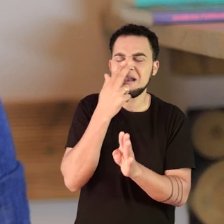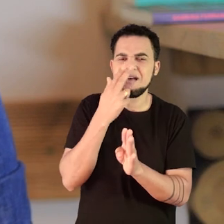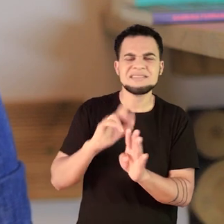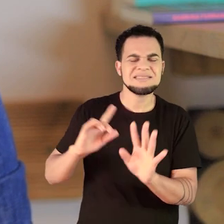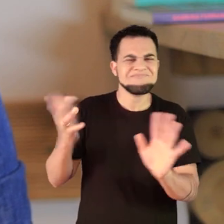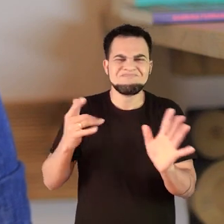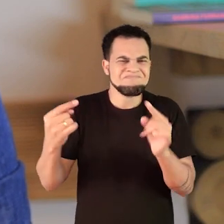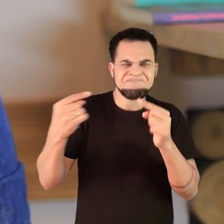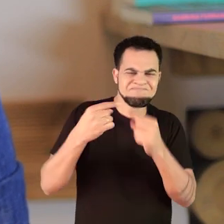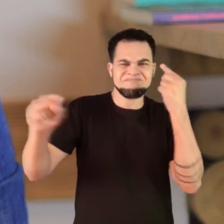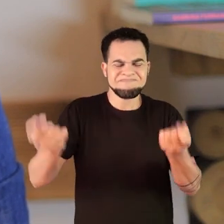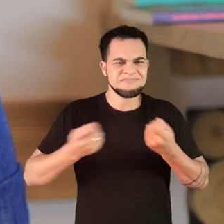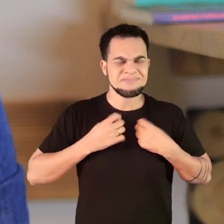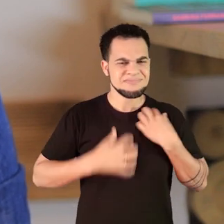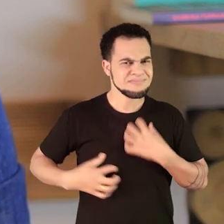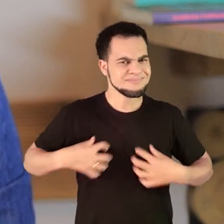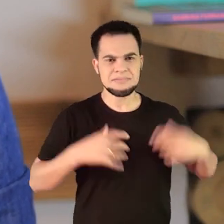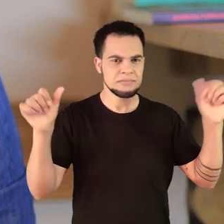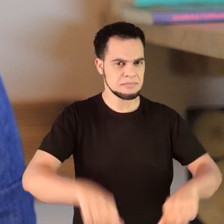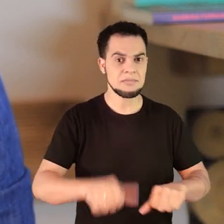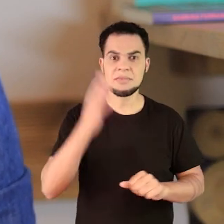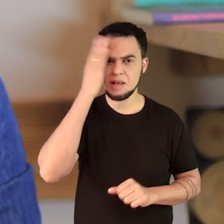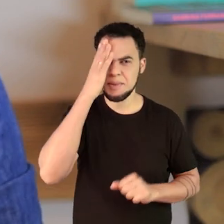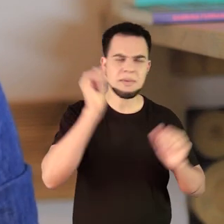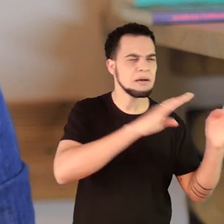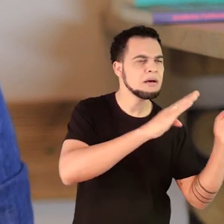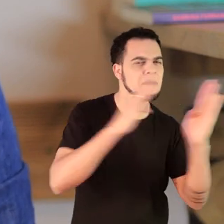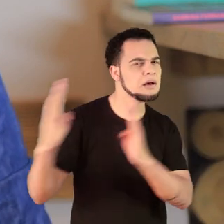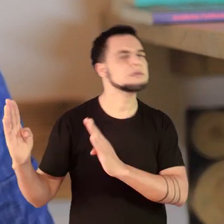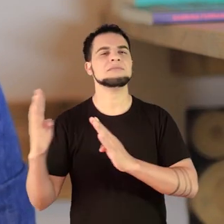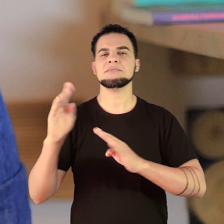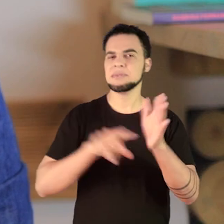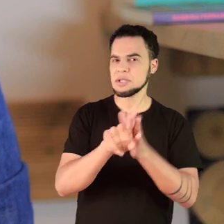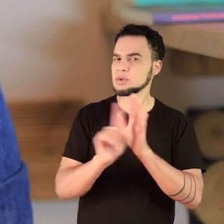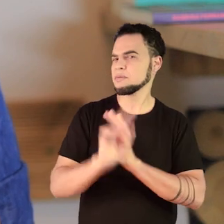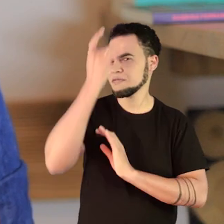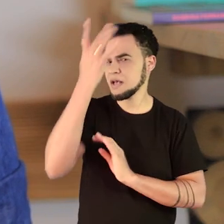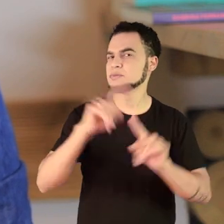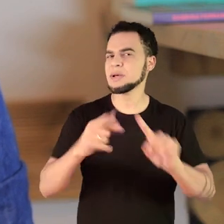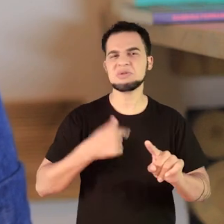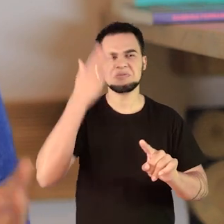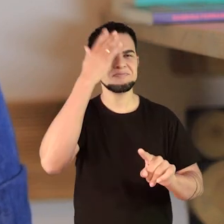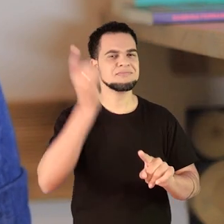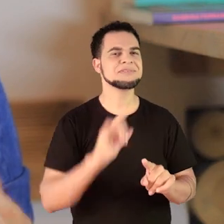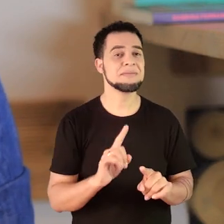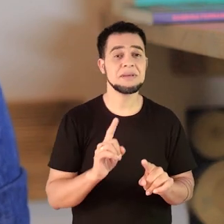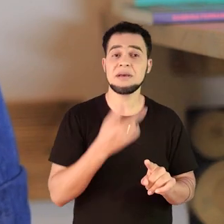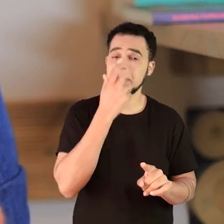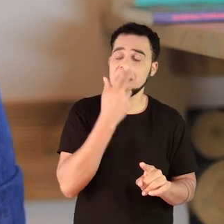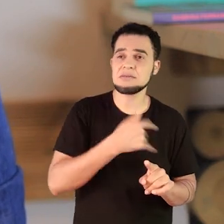tóxica, tristemente, o que nos deixa péssimos. Sabemos que a carreira do pesquisador aqui não é fácil, mas não sabia, talvez